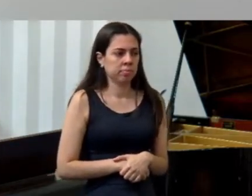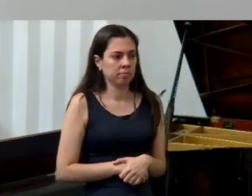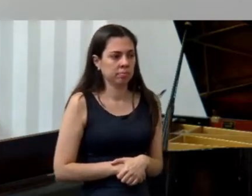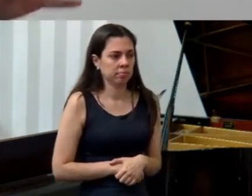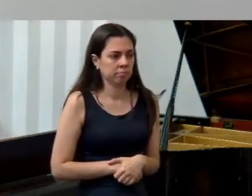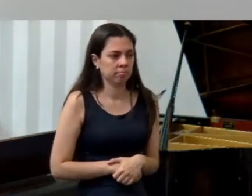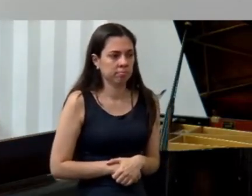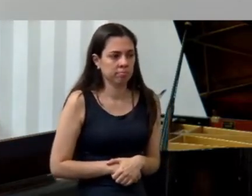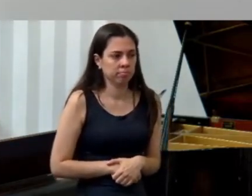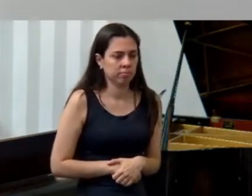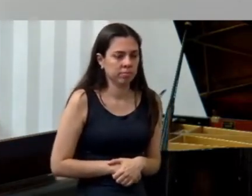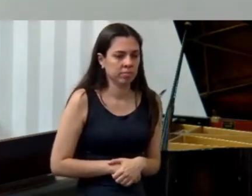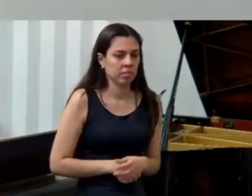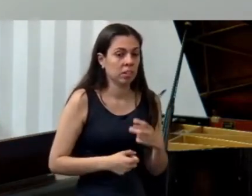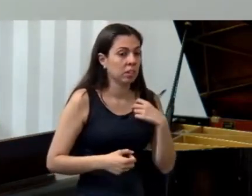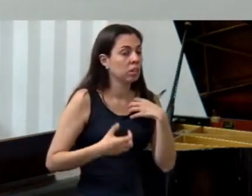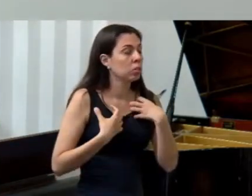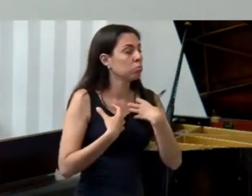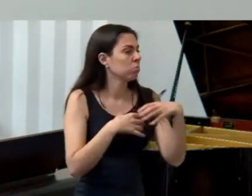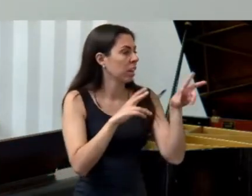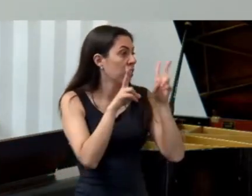querem dormir para fugir da realidade.